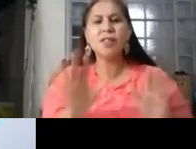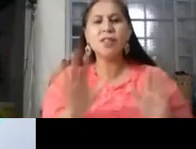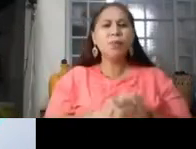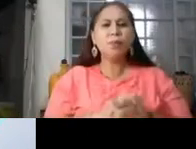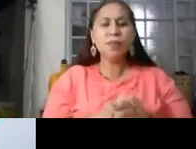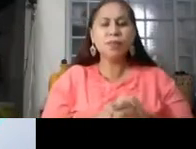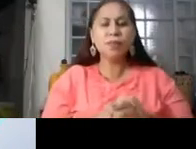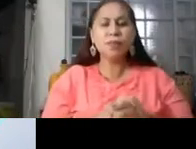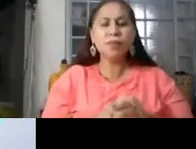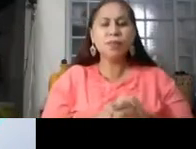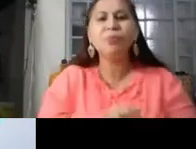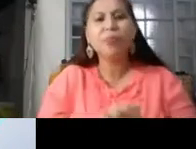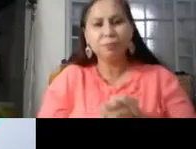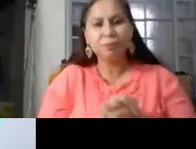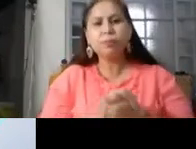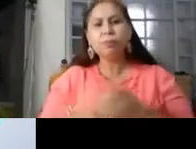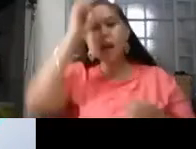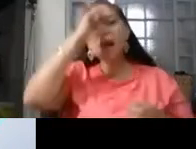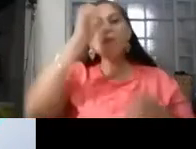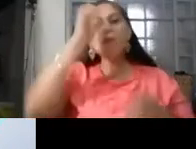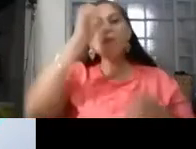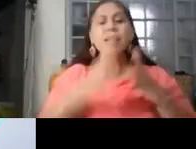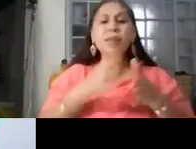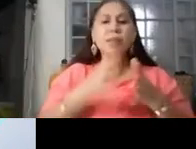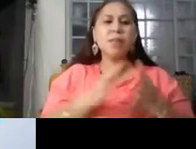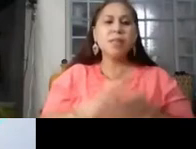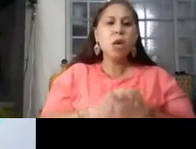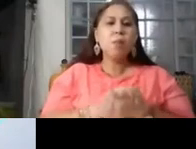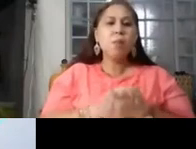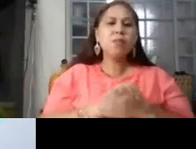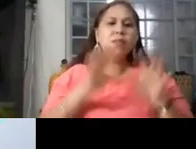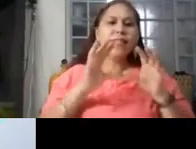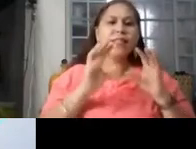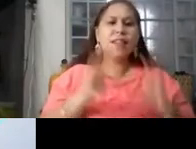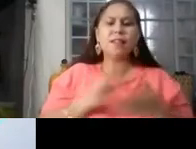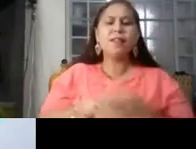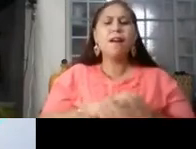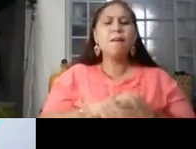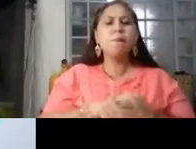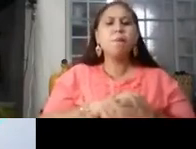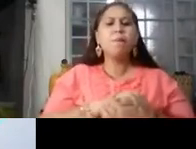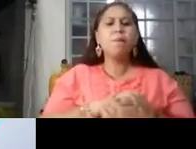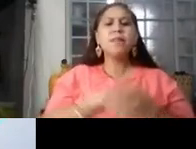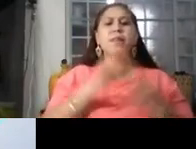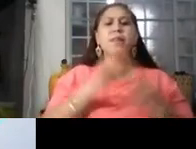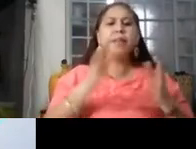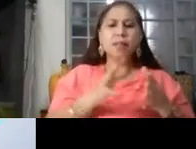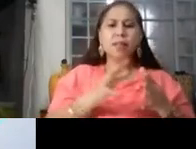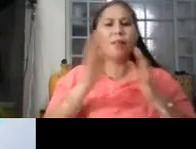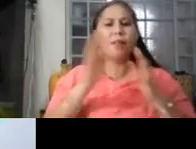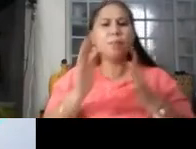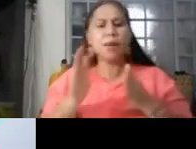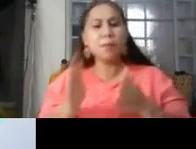muito bonito ver vocês aqui aprendendo Libras. Mas quando se trata da semântica e